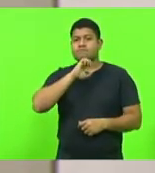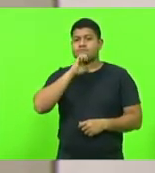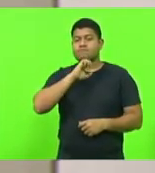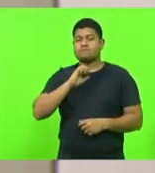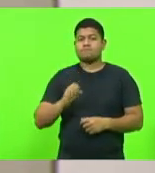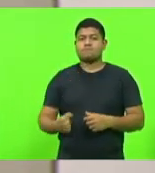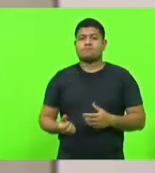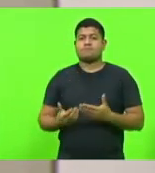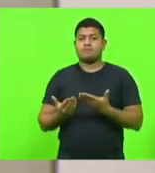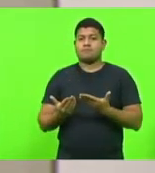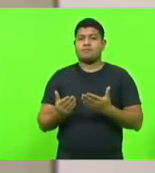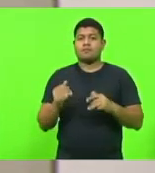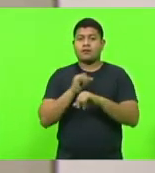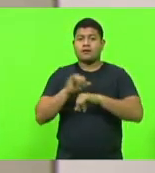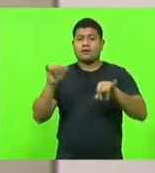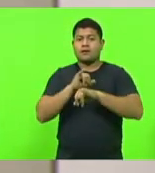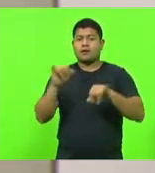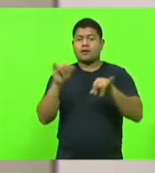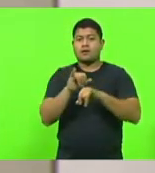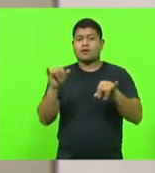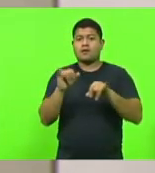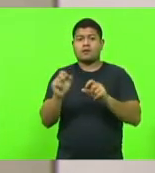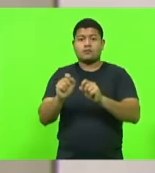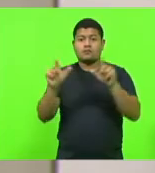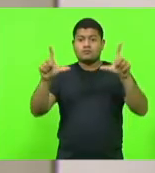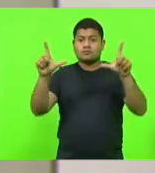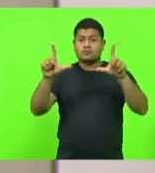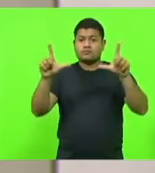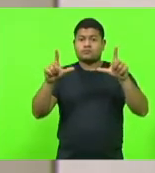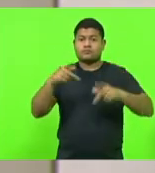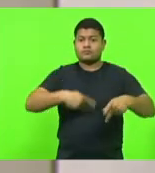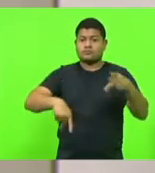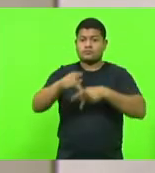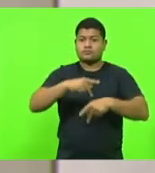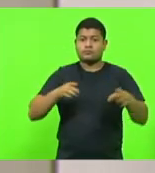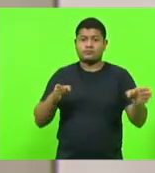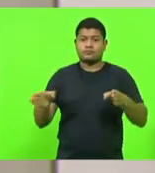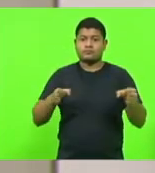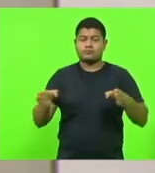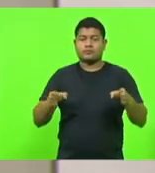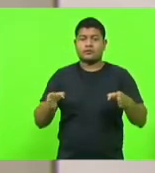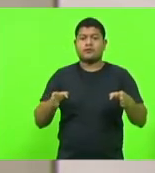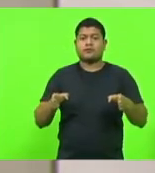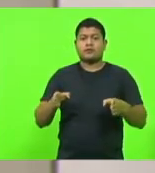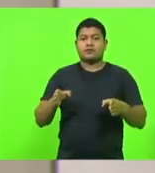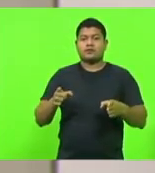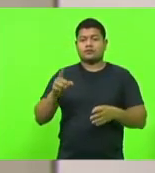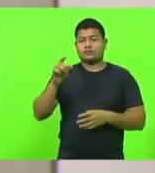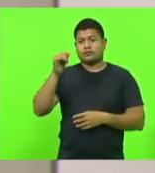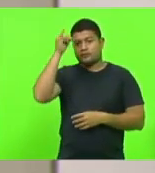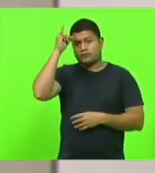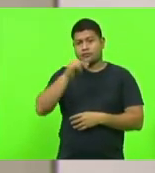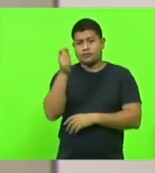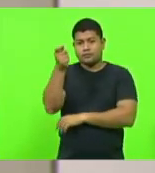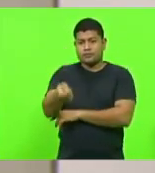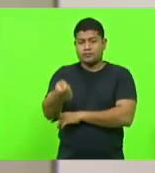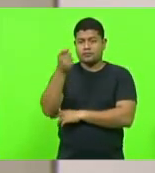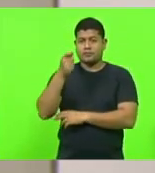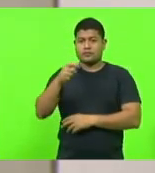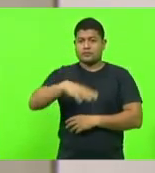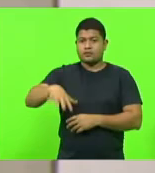Dispõe sobre a campanha publicitária de alerta para a população sobre o período de defeso no âmbito do Estado de Santa Catarina e adota